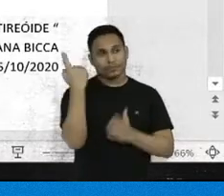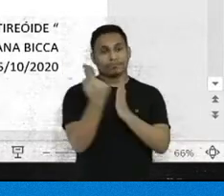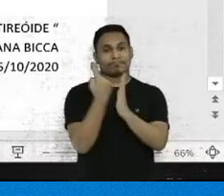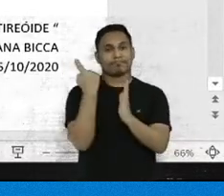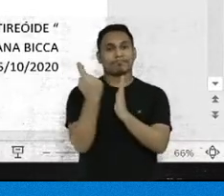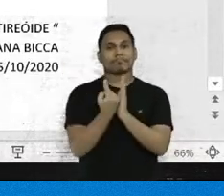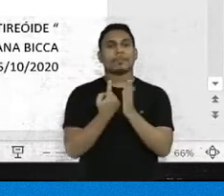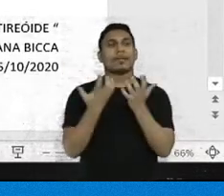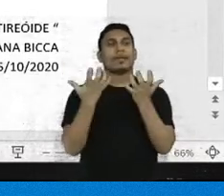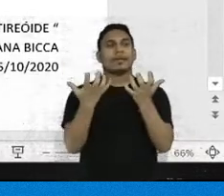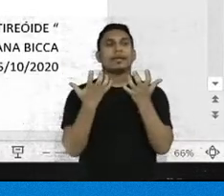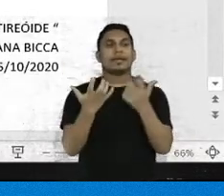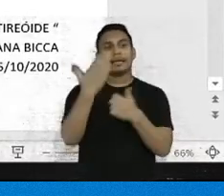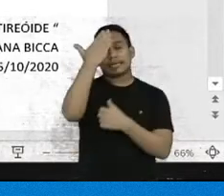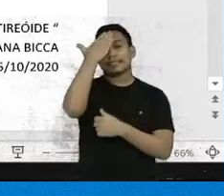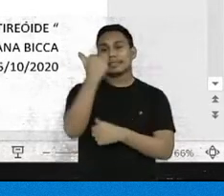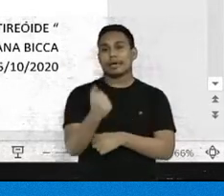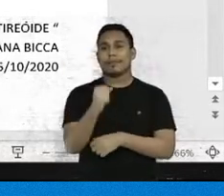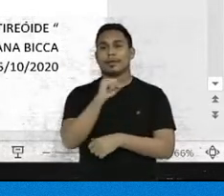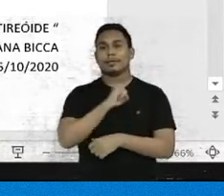Opa, peraí.